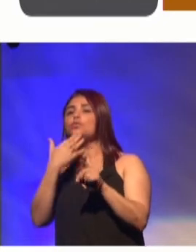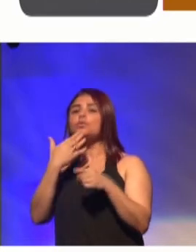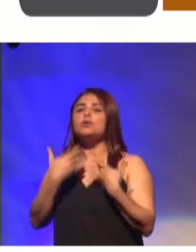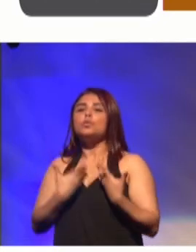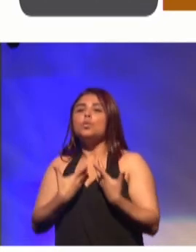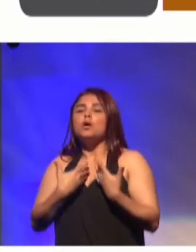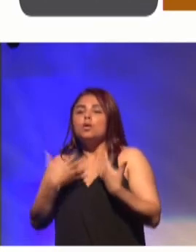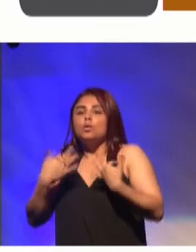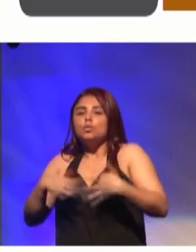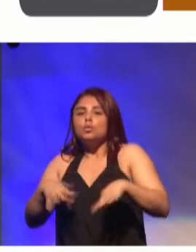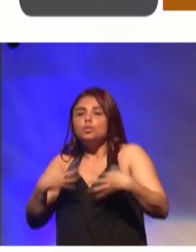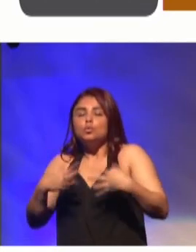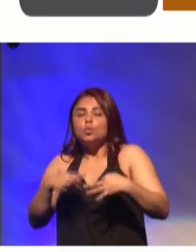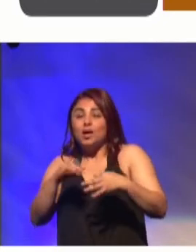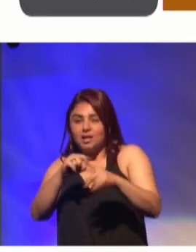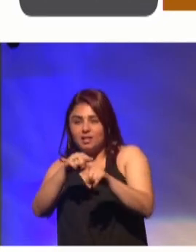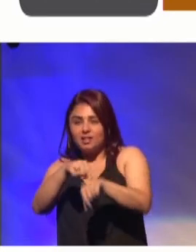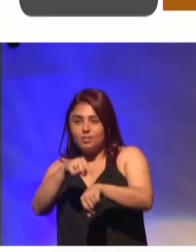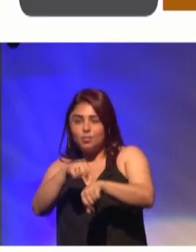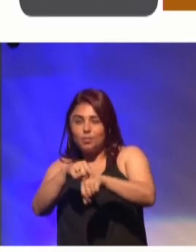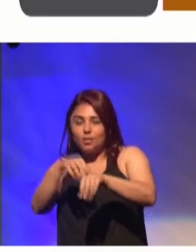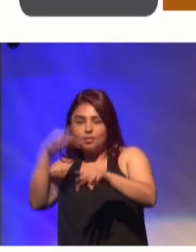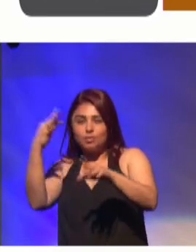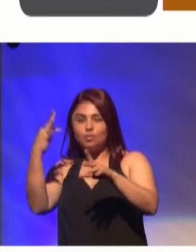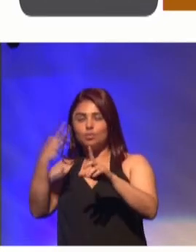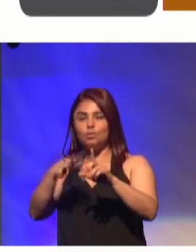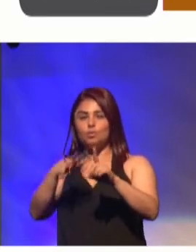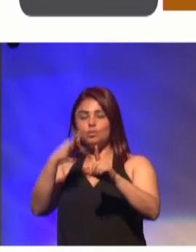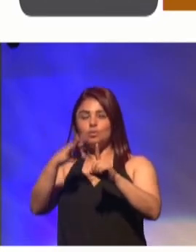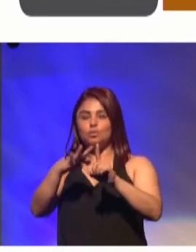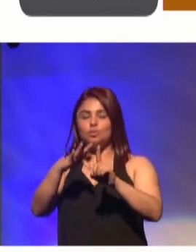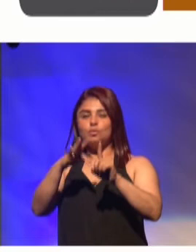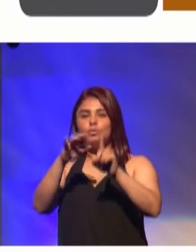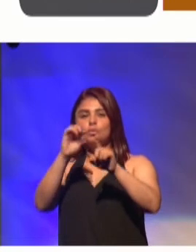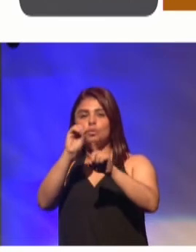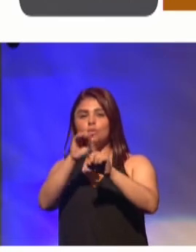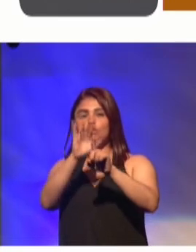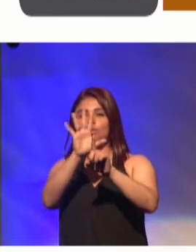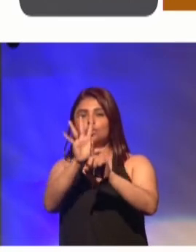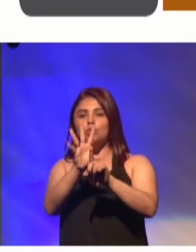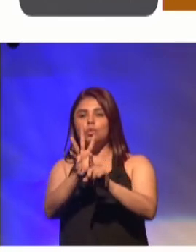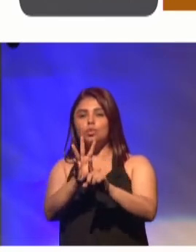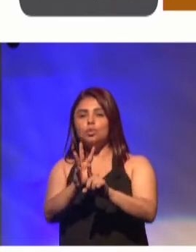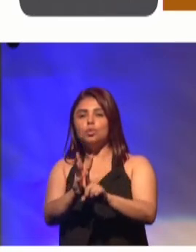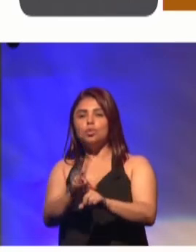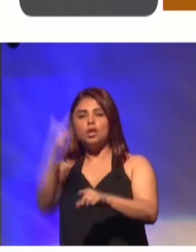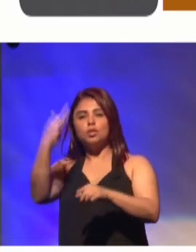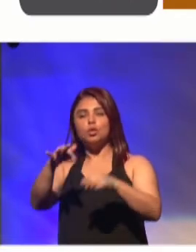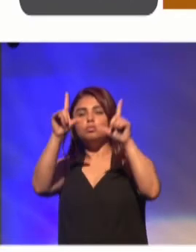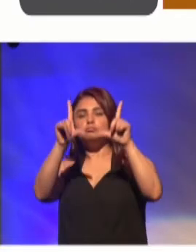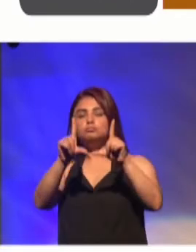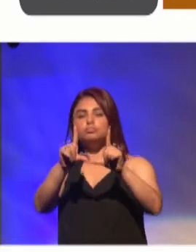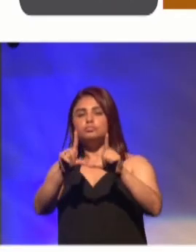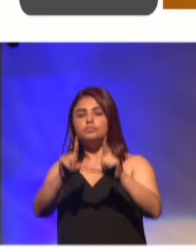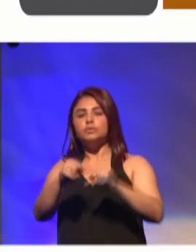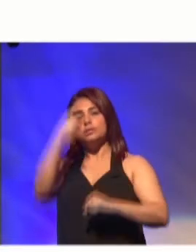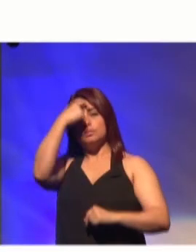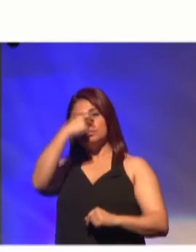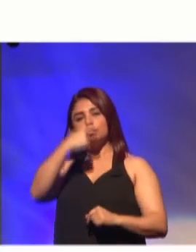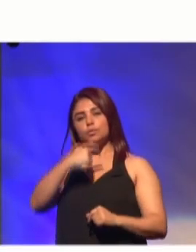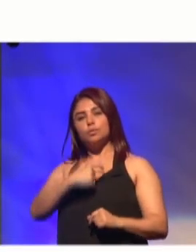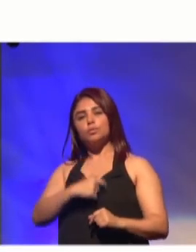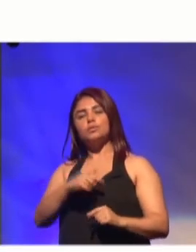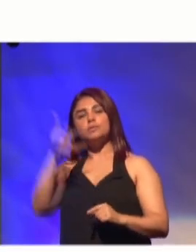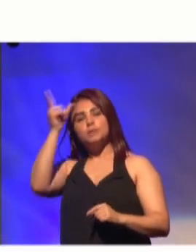produz analgesia, ele reduz esse comportamento de dor. Então, esse trabalho